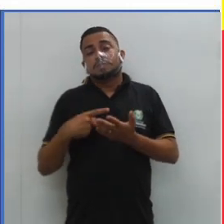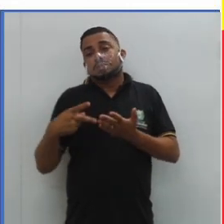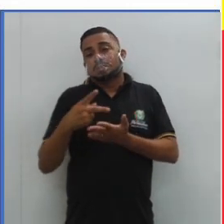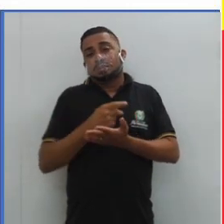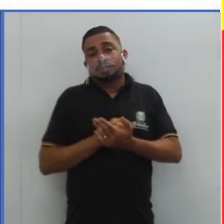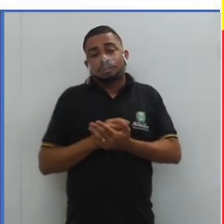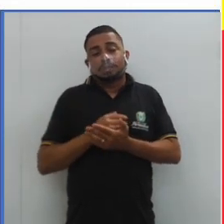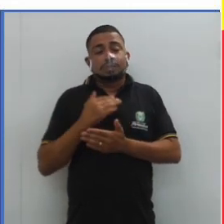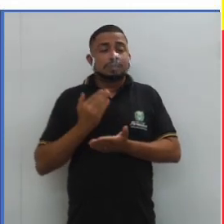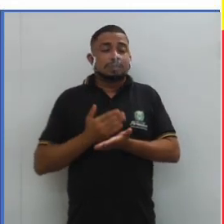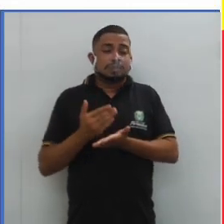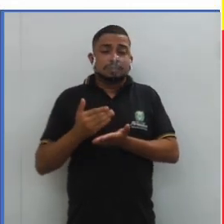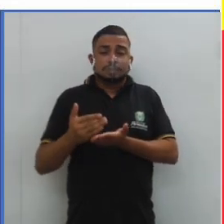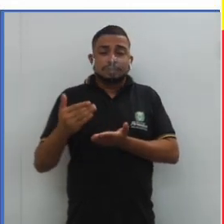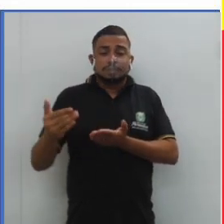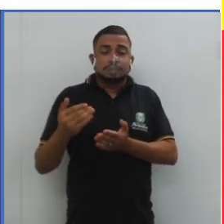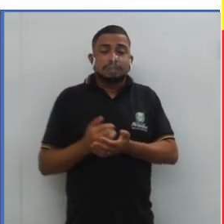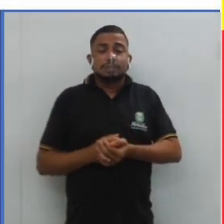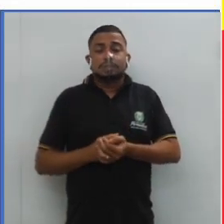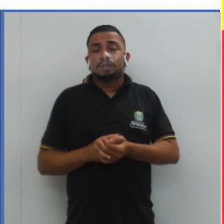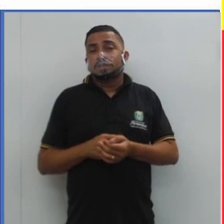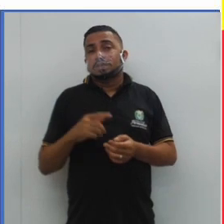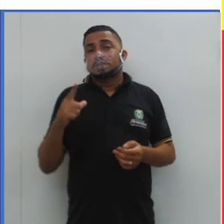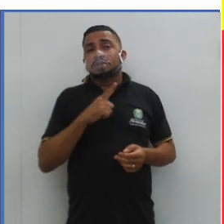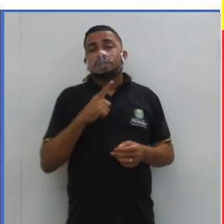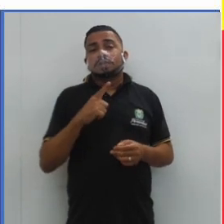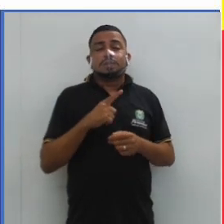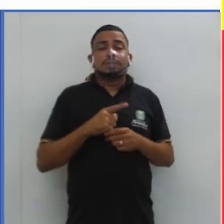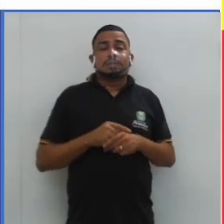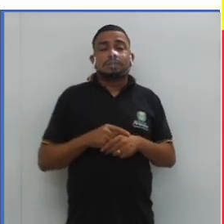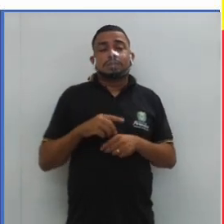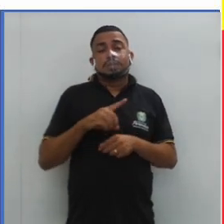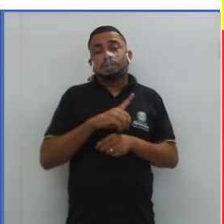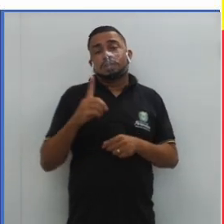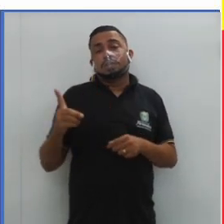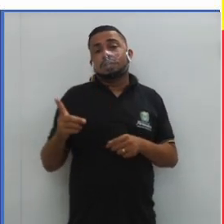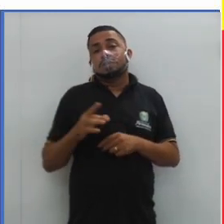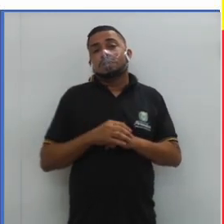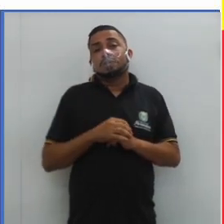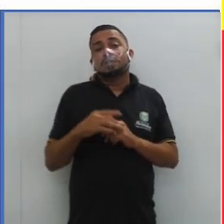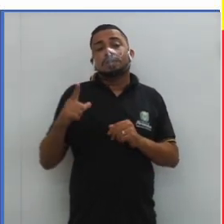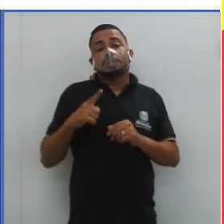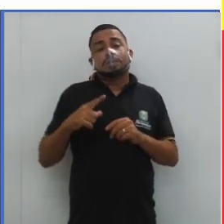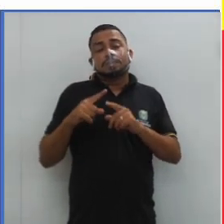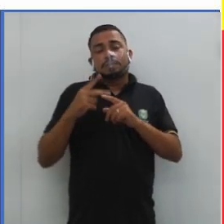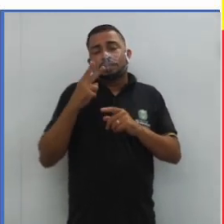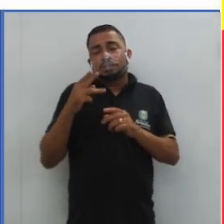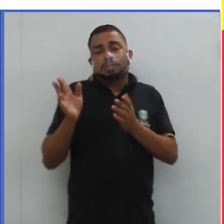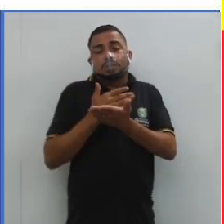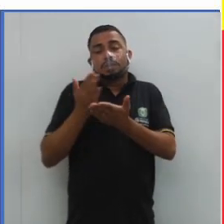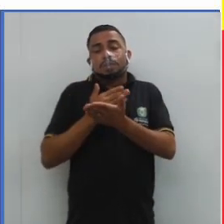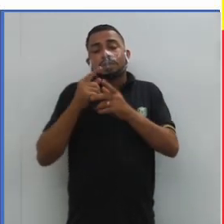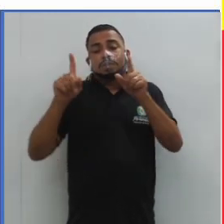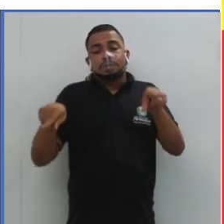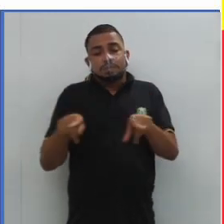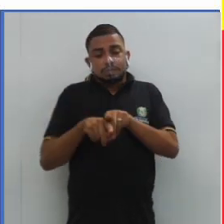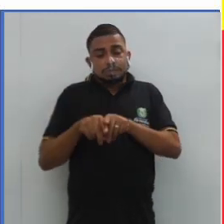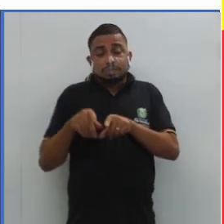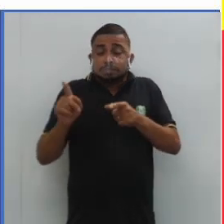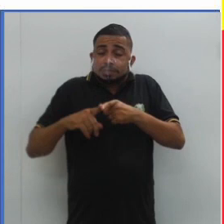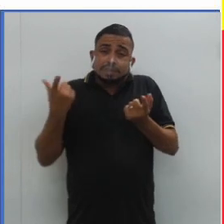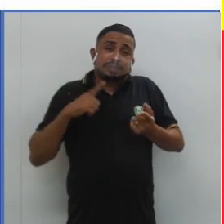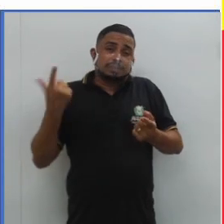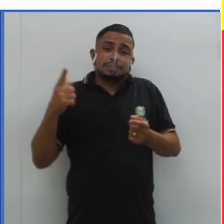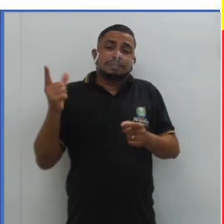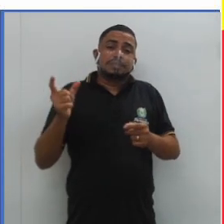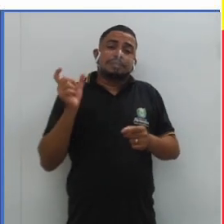seria o desenho, né, em sequência das cenas que vão ser filmadas naquele dia. É como se fosse um quadrinho, mas ele não tem,